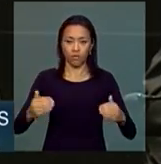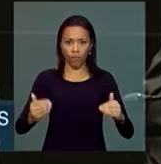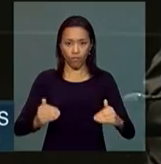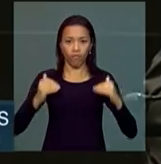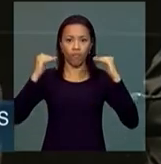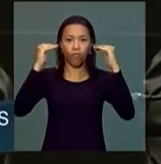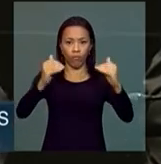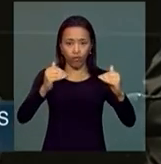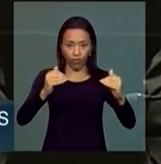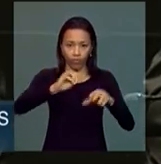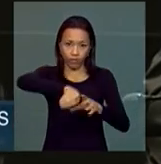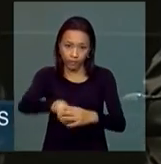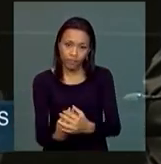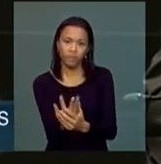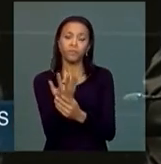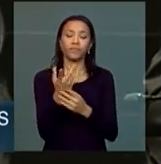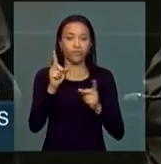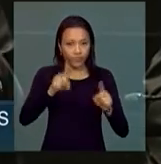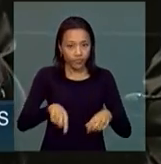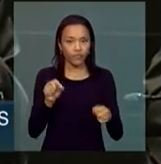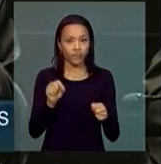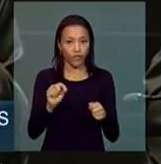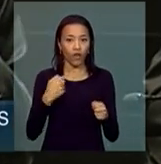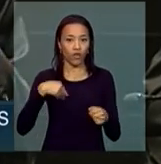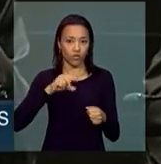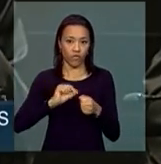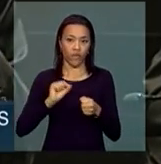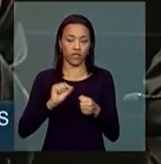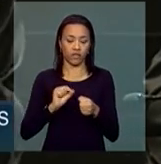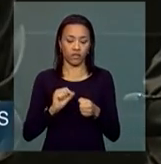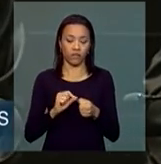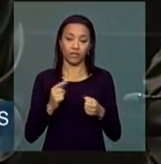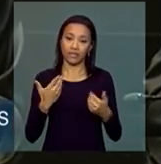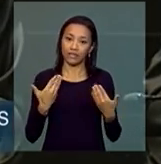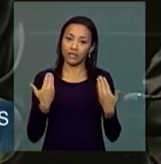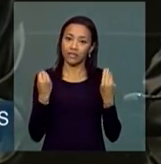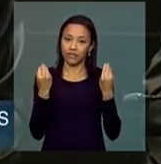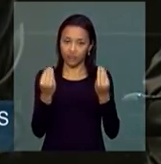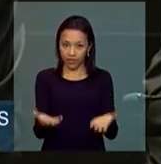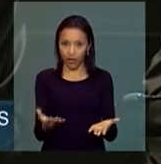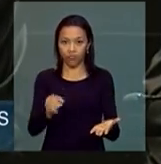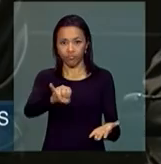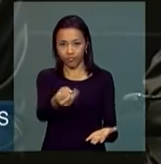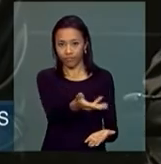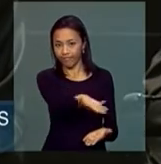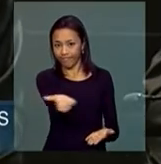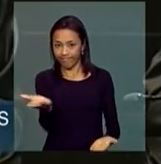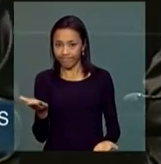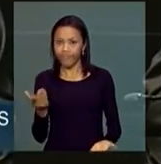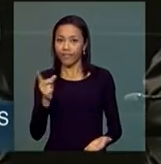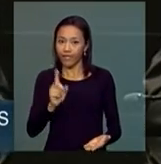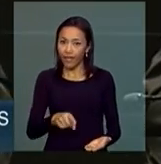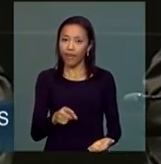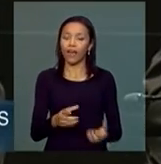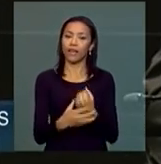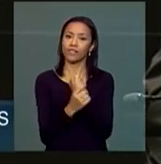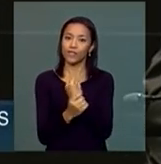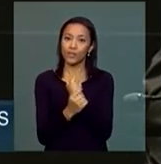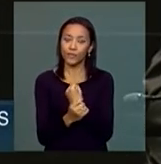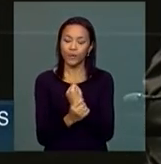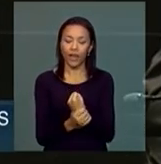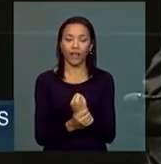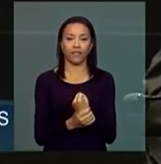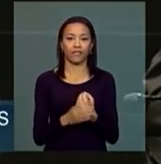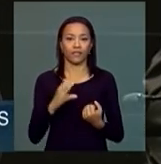de produção. E é isso que nós estamos fazendo, isso que é dar mais crédito. É isso que ter um crédito com mais garantia, é isso que nós